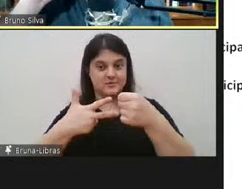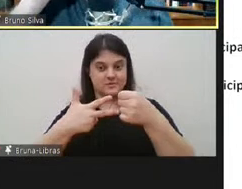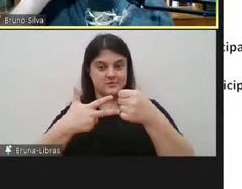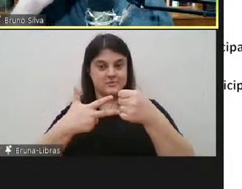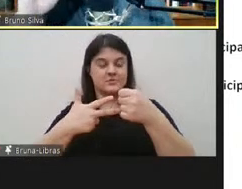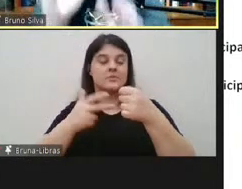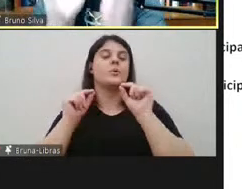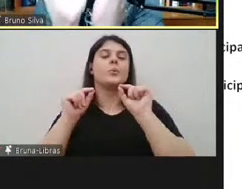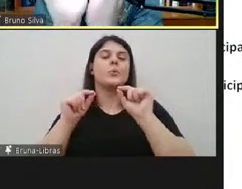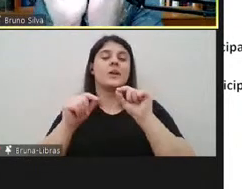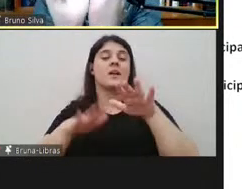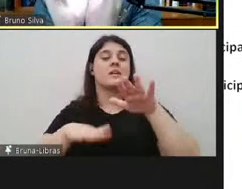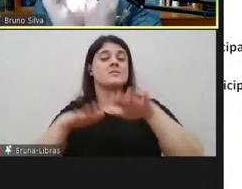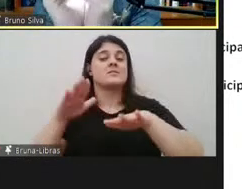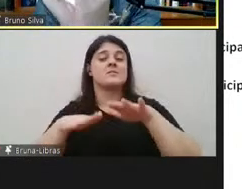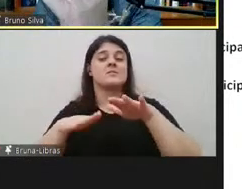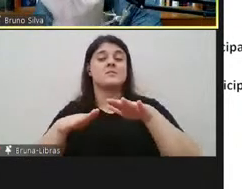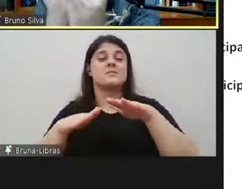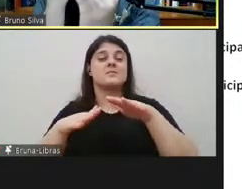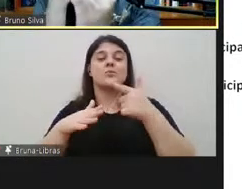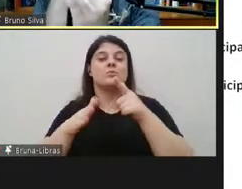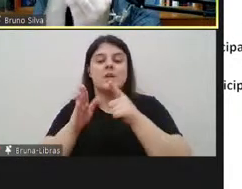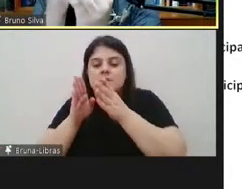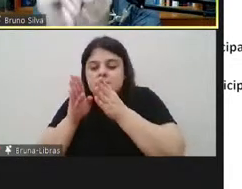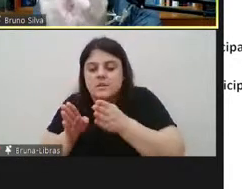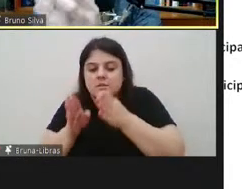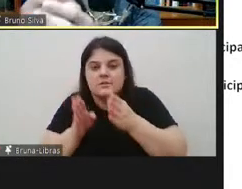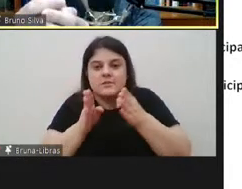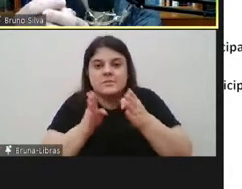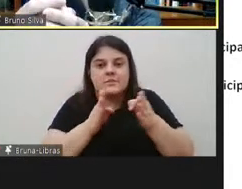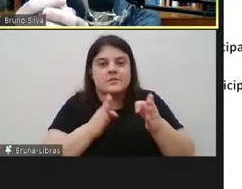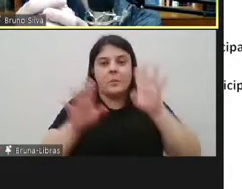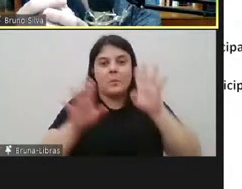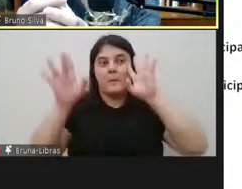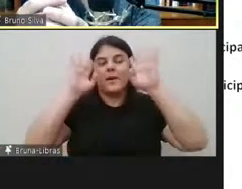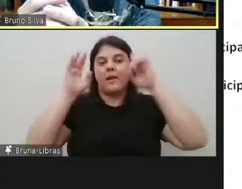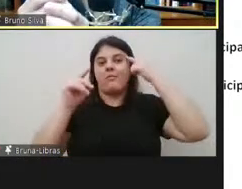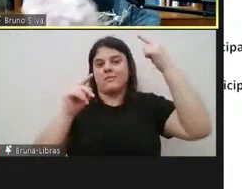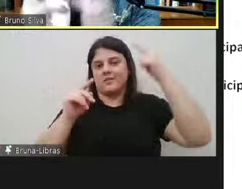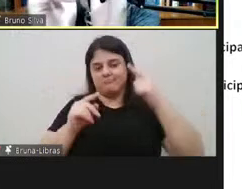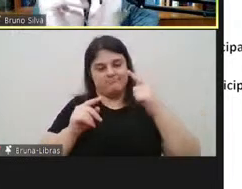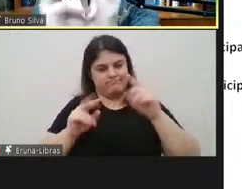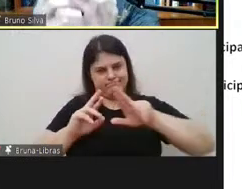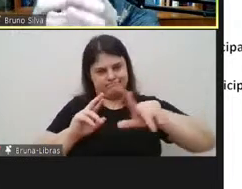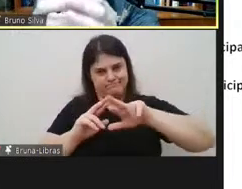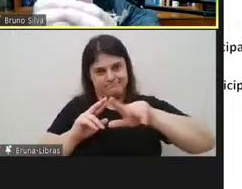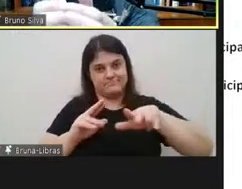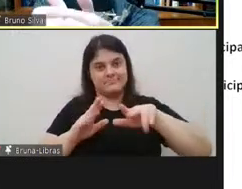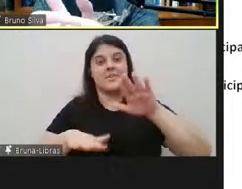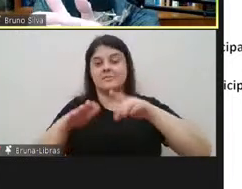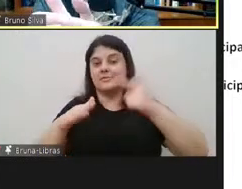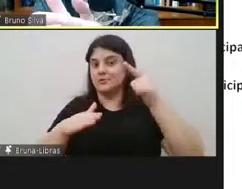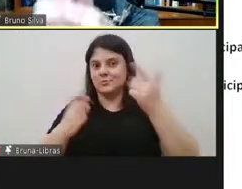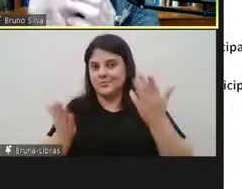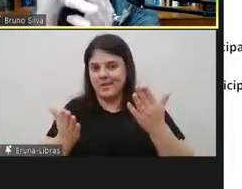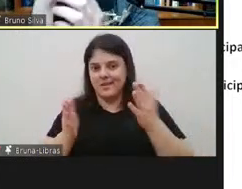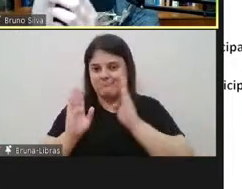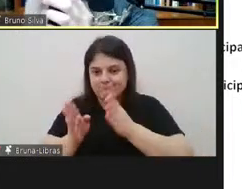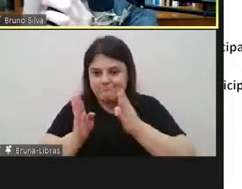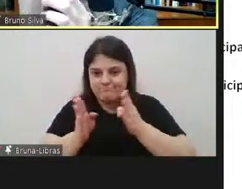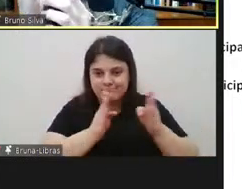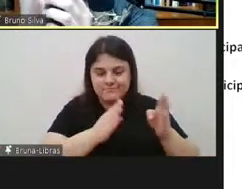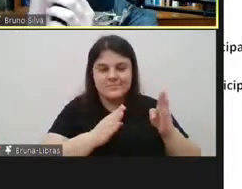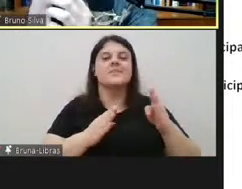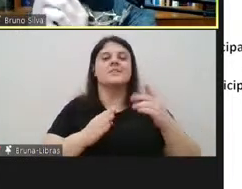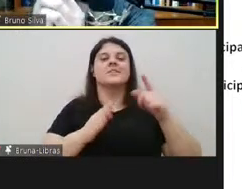poderes elas nem sempre são tão quadradinhos quando a gente imagina é feito elas nem sempre são tão quadradinhos assim